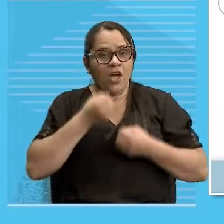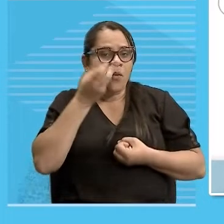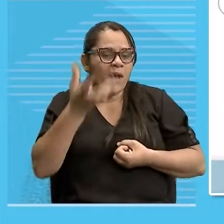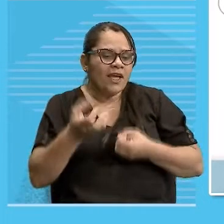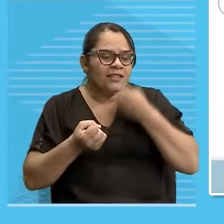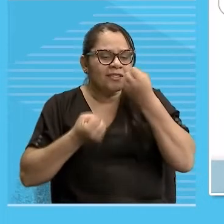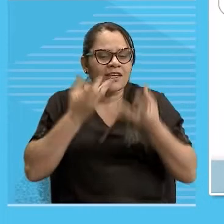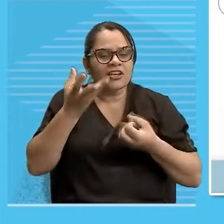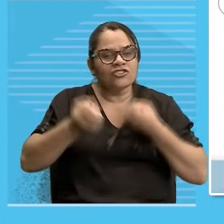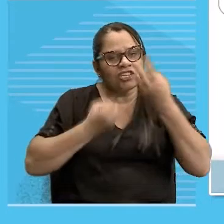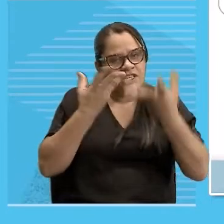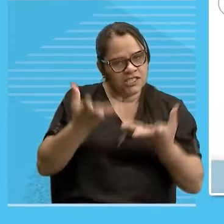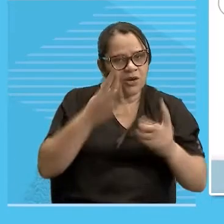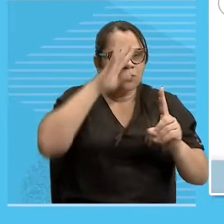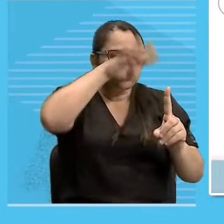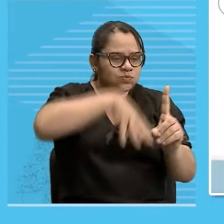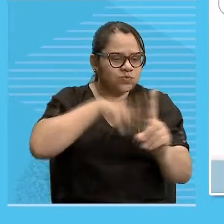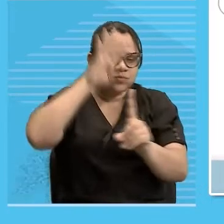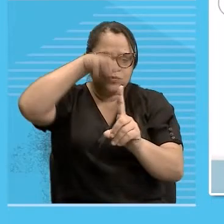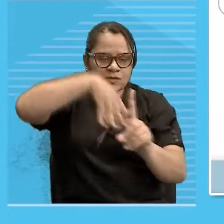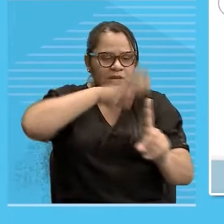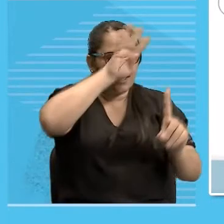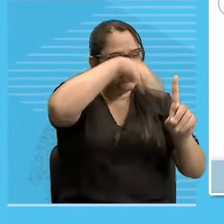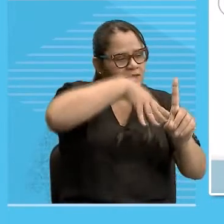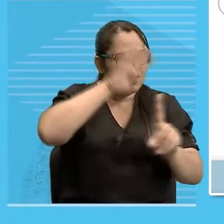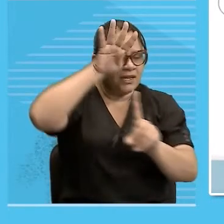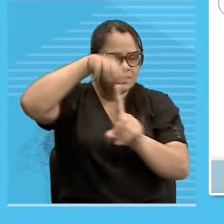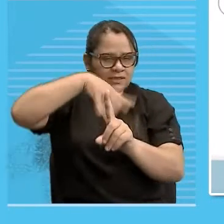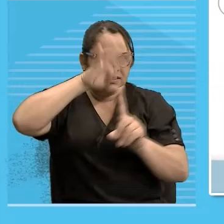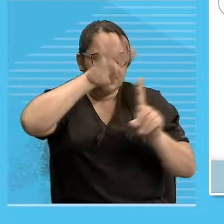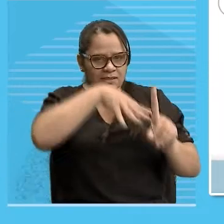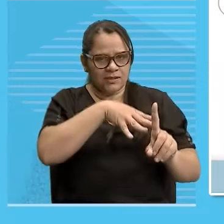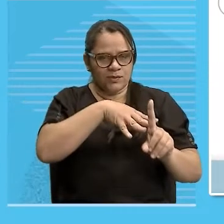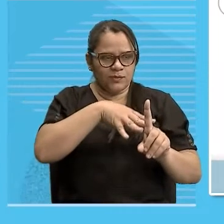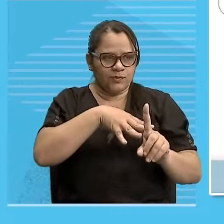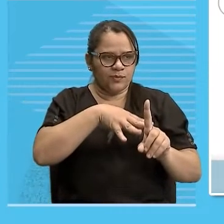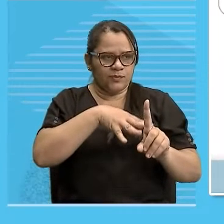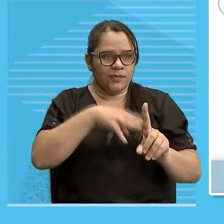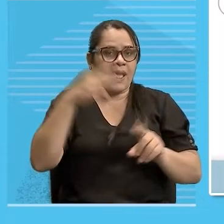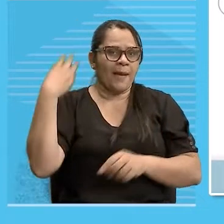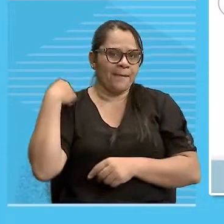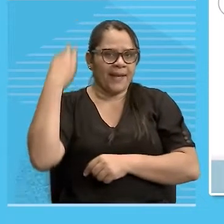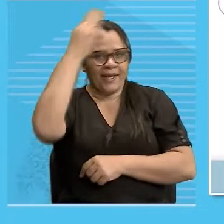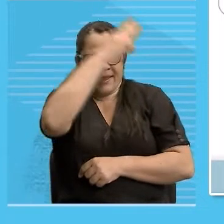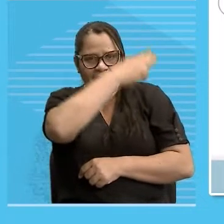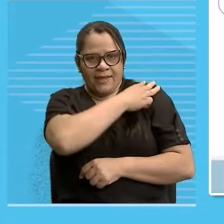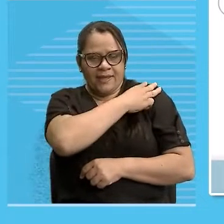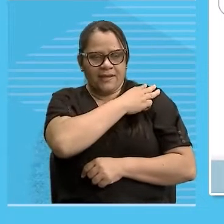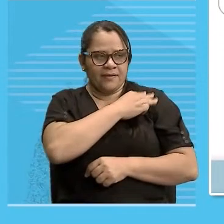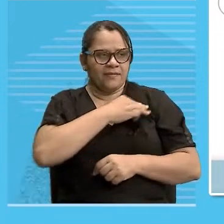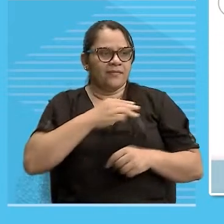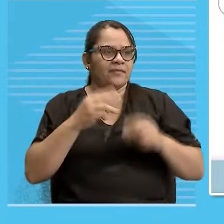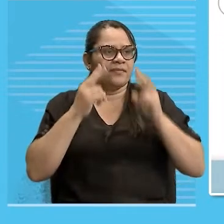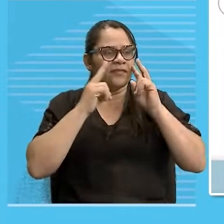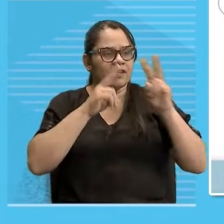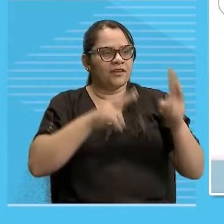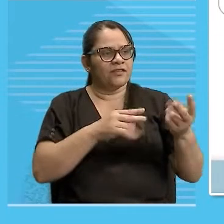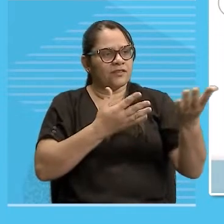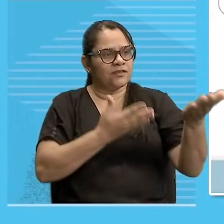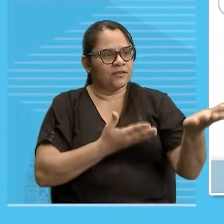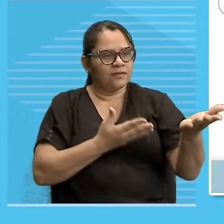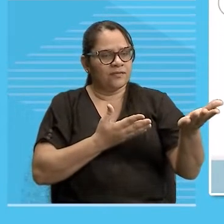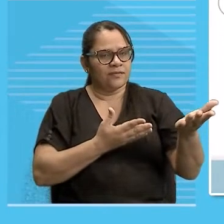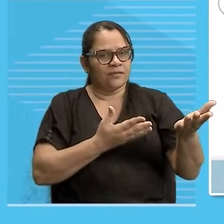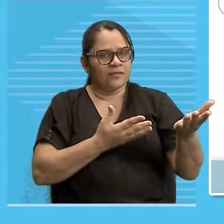Sabia? Pois é. Olá, Valmir. Boa noite. Aí você tem